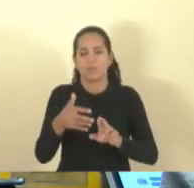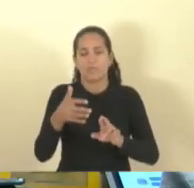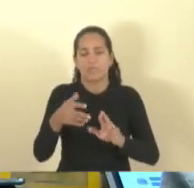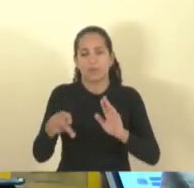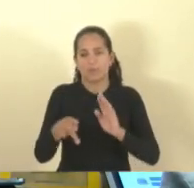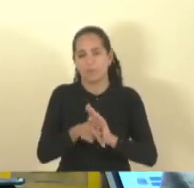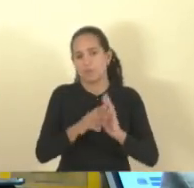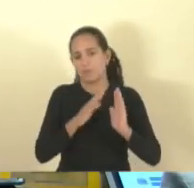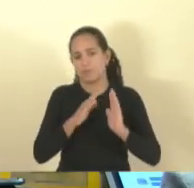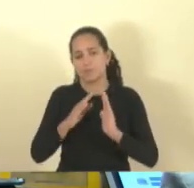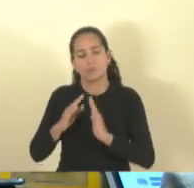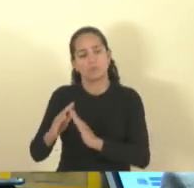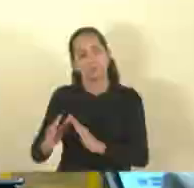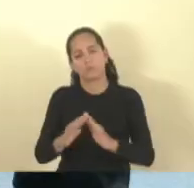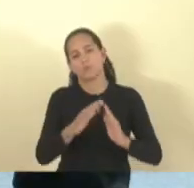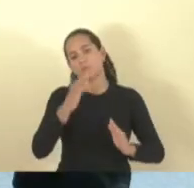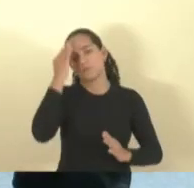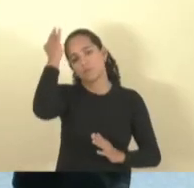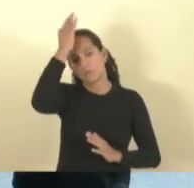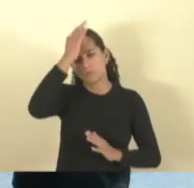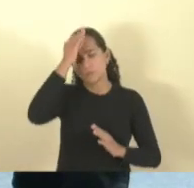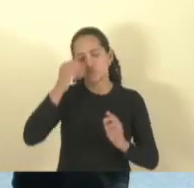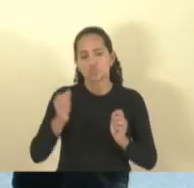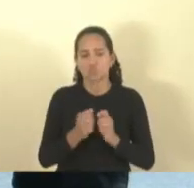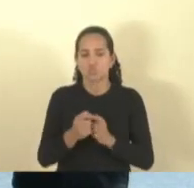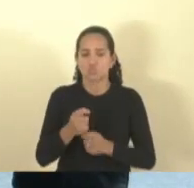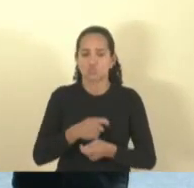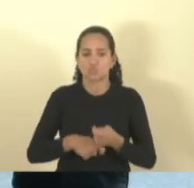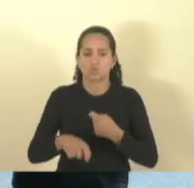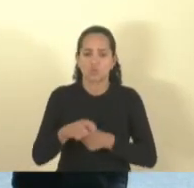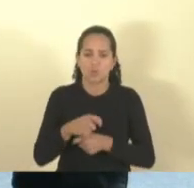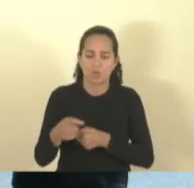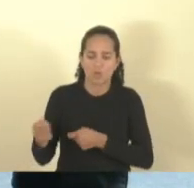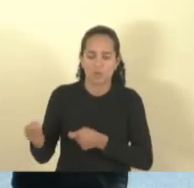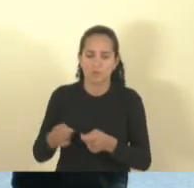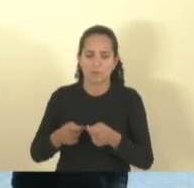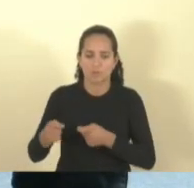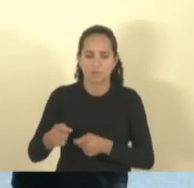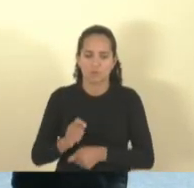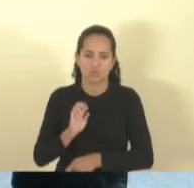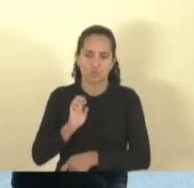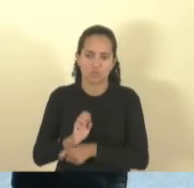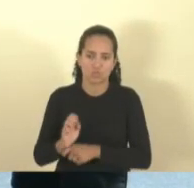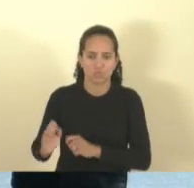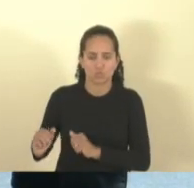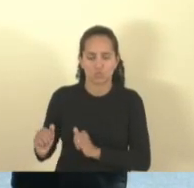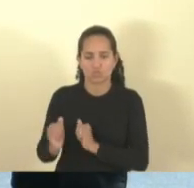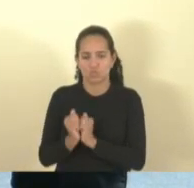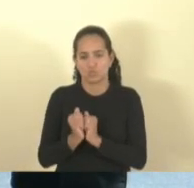imobiliária capixaba, junto à gerência que administra o patrimônio público estadual.